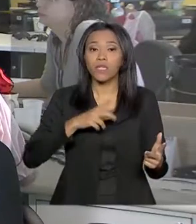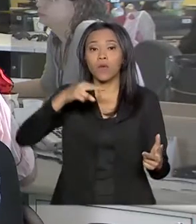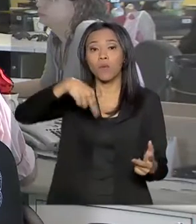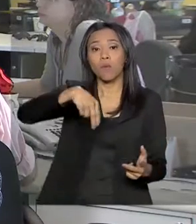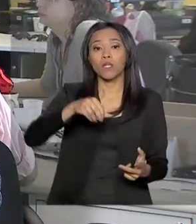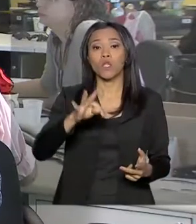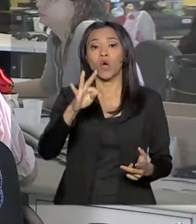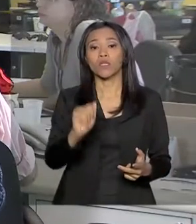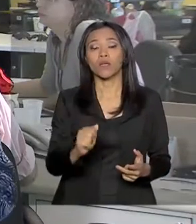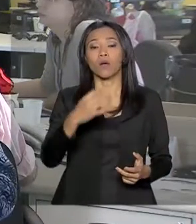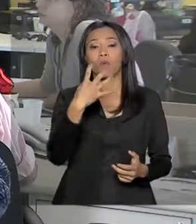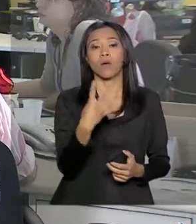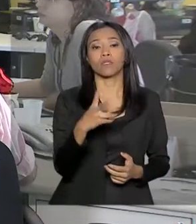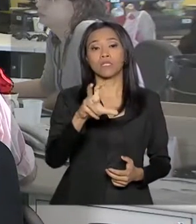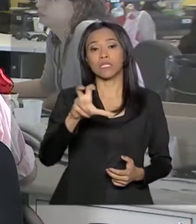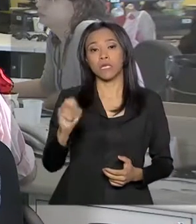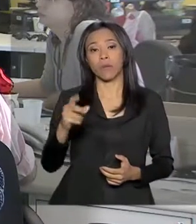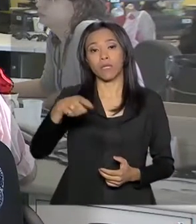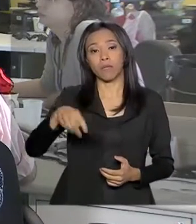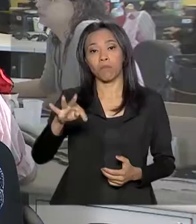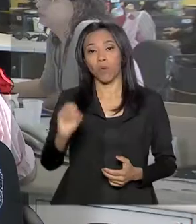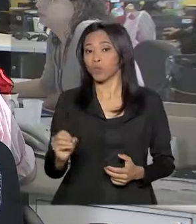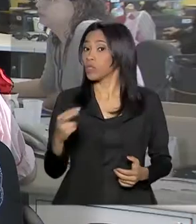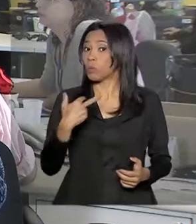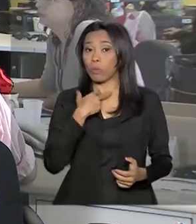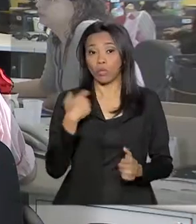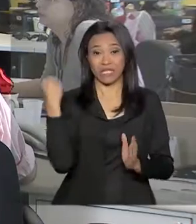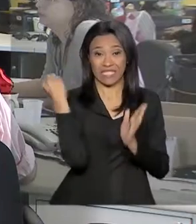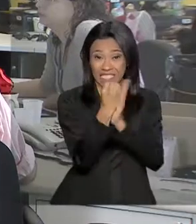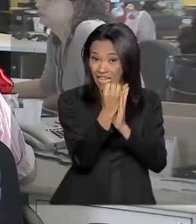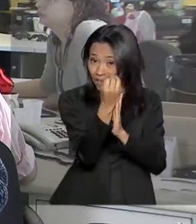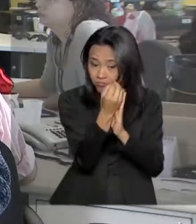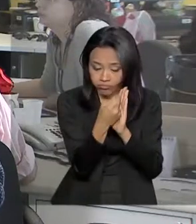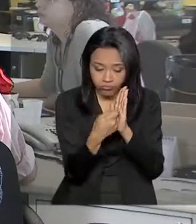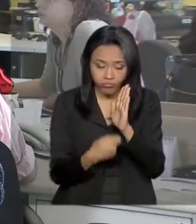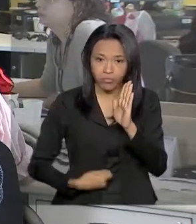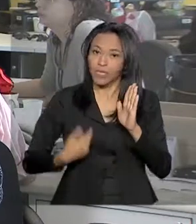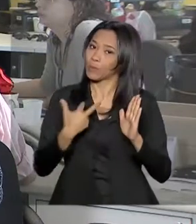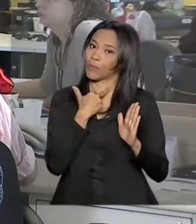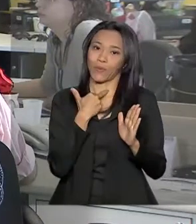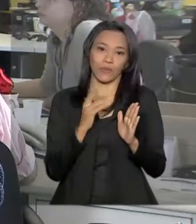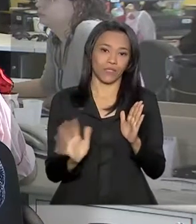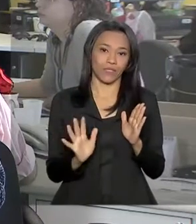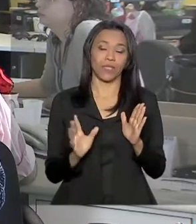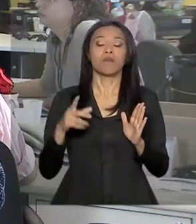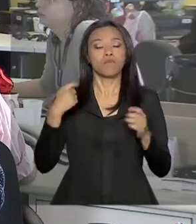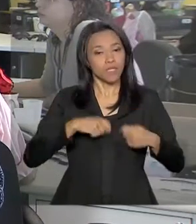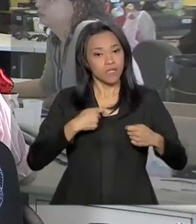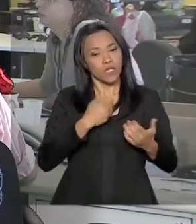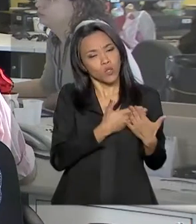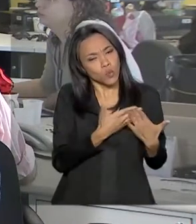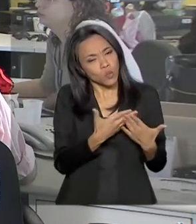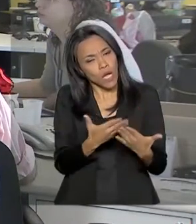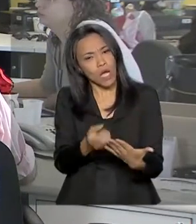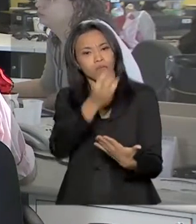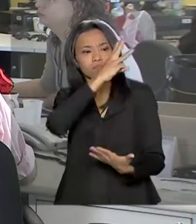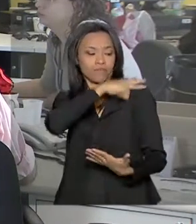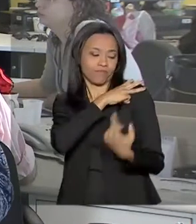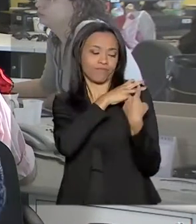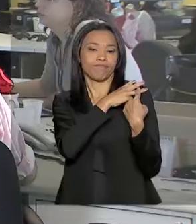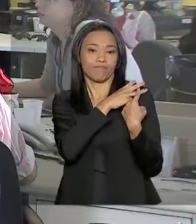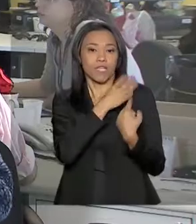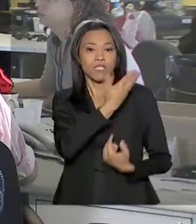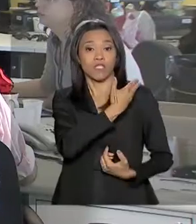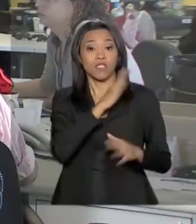450 pontos e não pode ter zerado a redação. Os estudantes também precisam ter cursado em ensino médio completo em escola pública